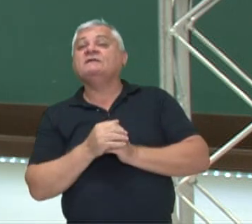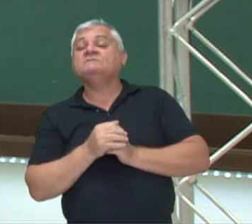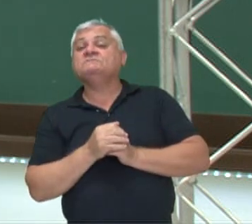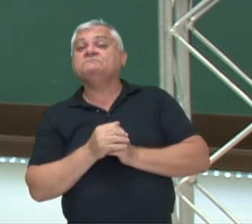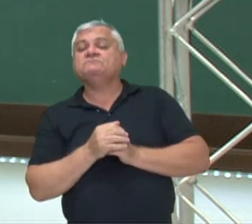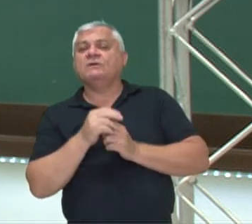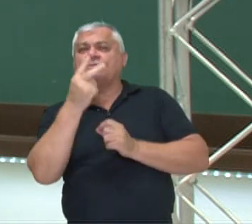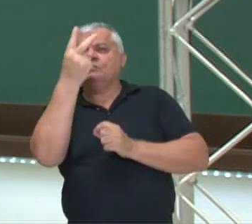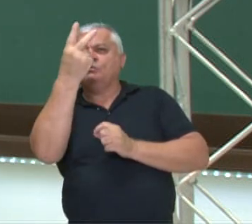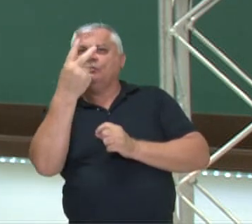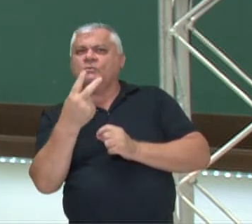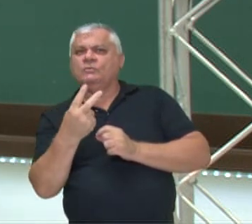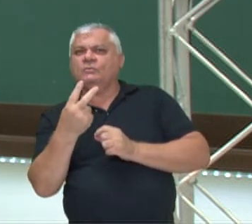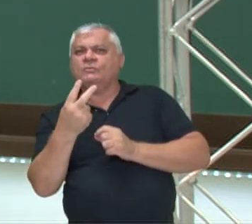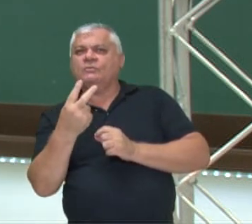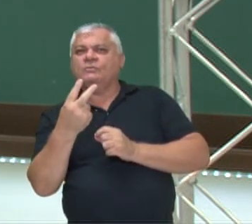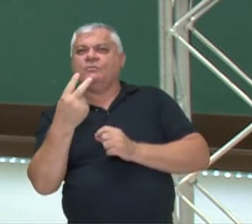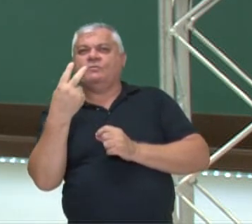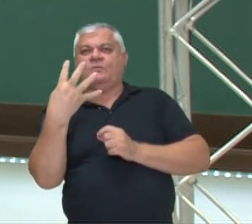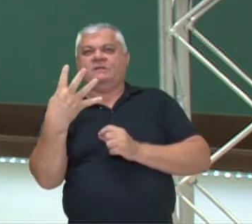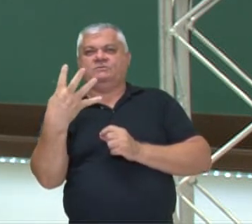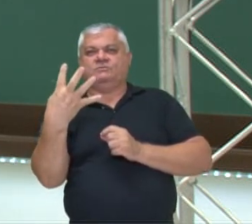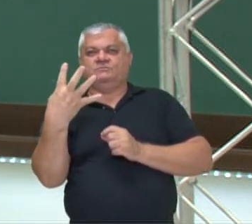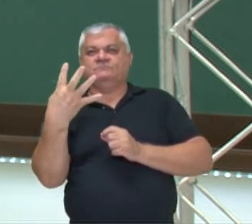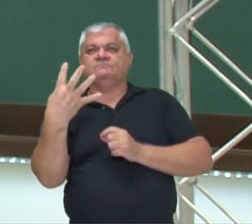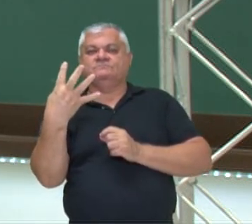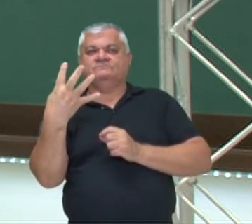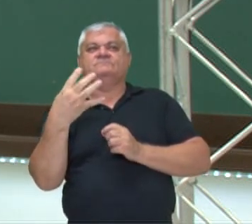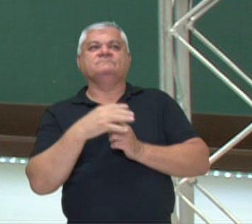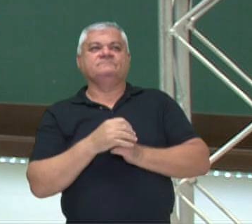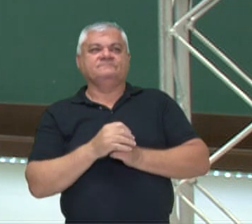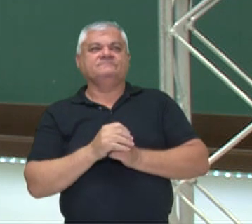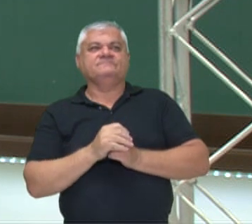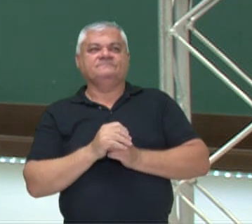Quantas casas eu tenho que ter ao todo? Quatro casas.